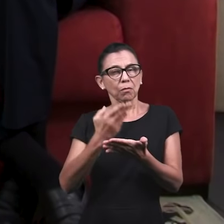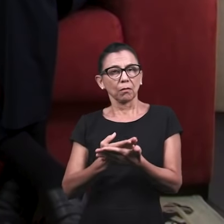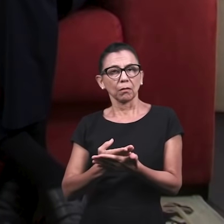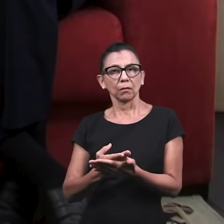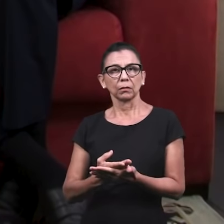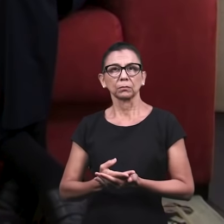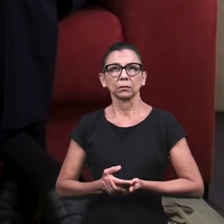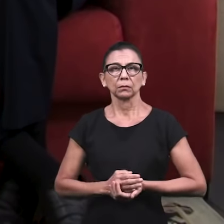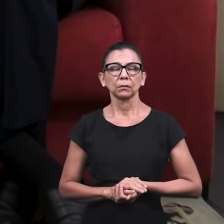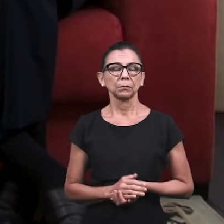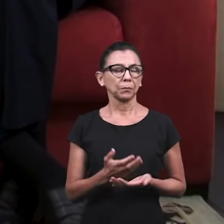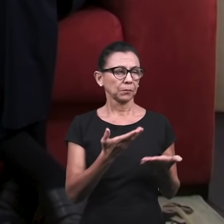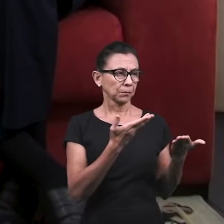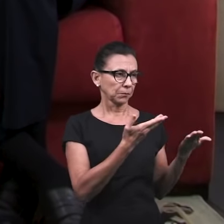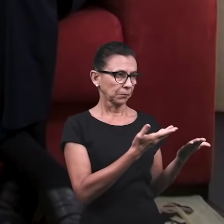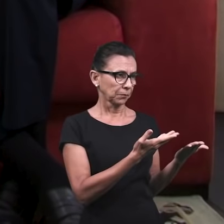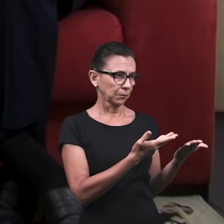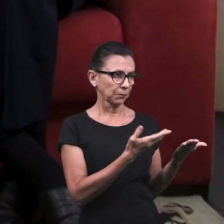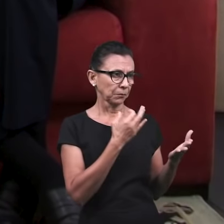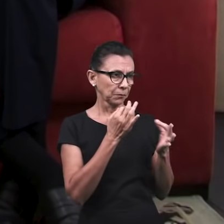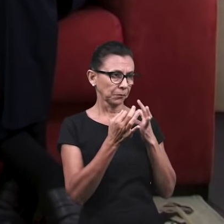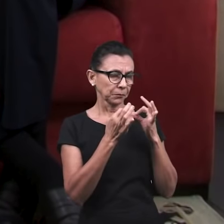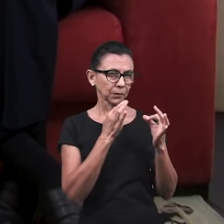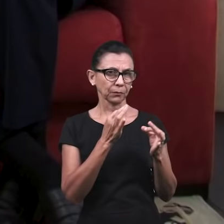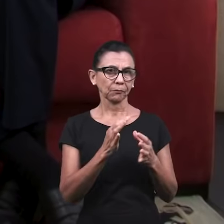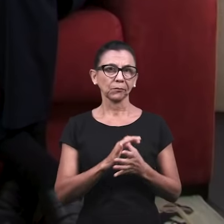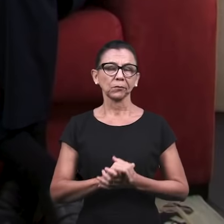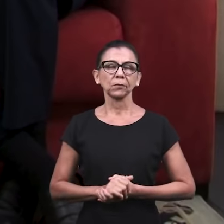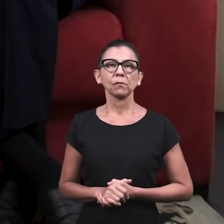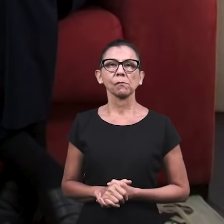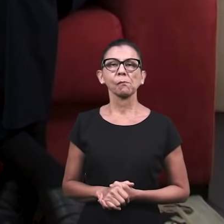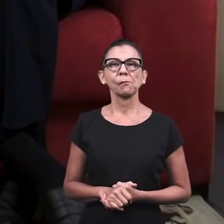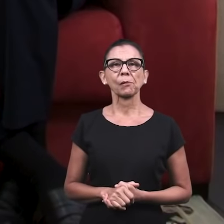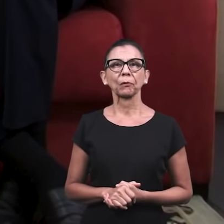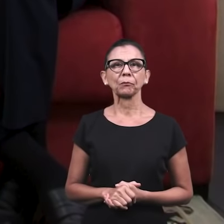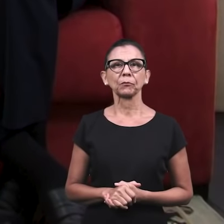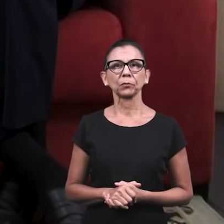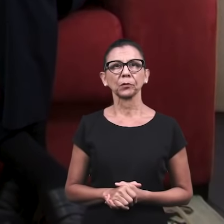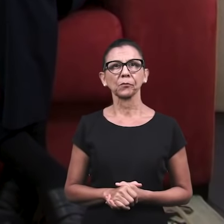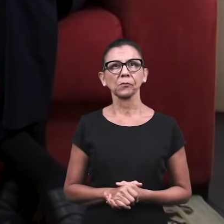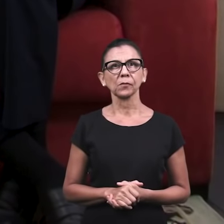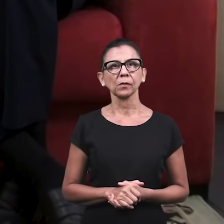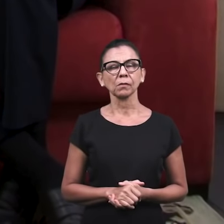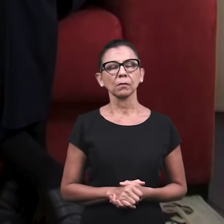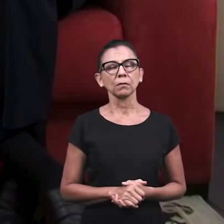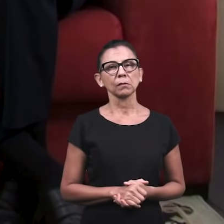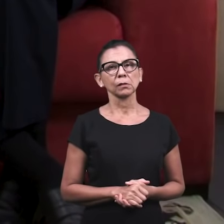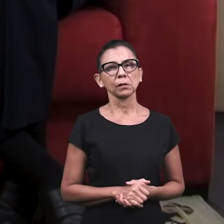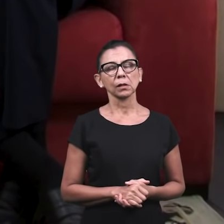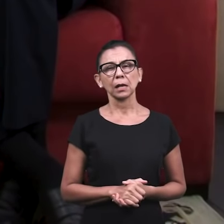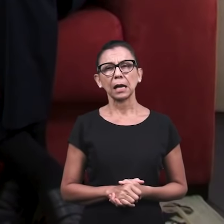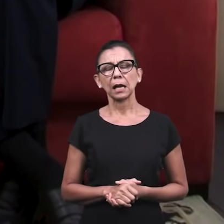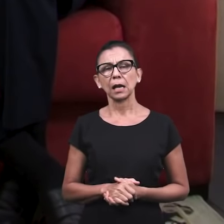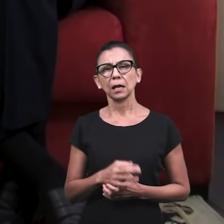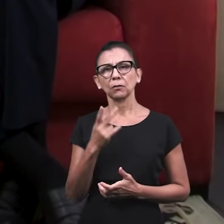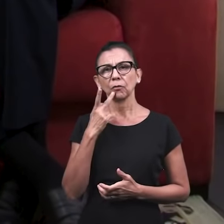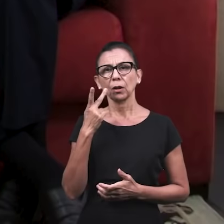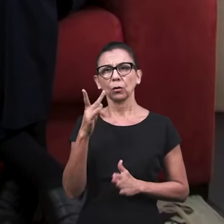companheiro tem um comentário, né, a fazer acerca da resposta do Janderson. Janderson, pastor Walter, ele citou um texto lá em